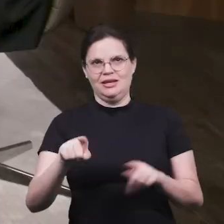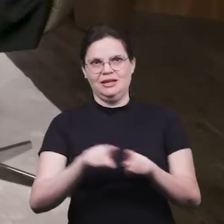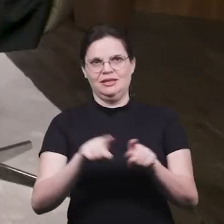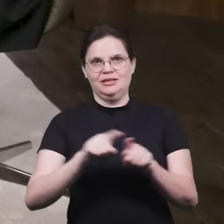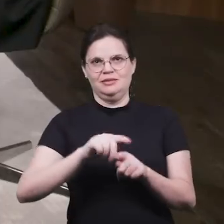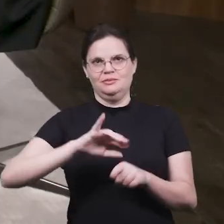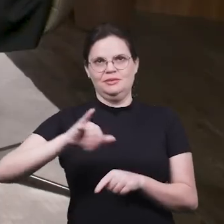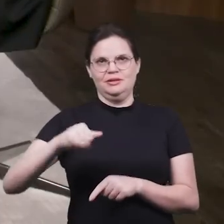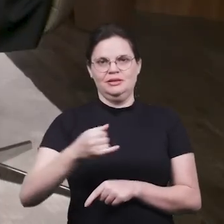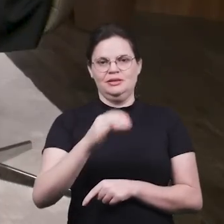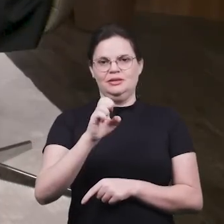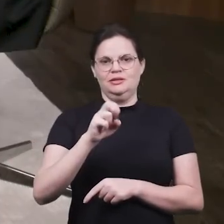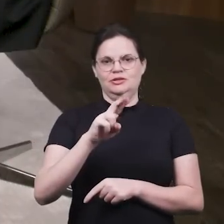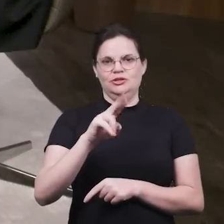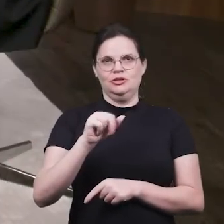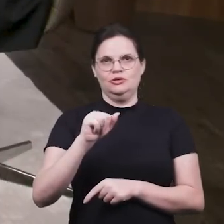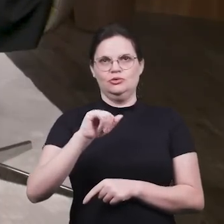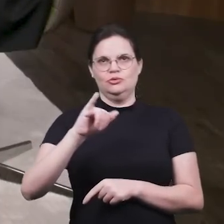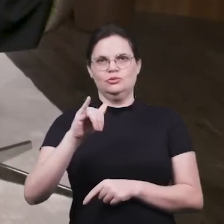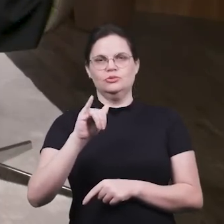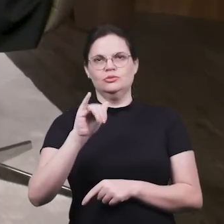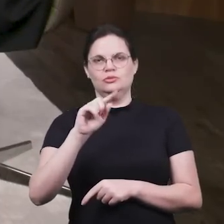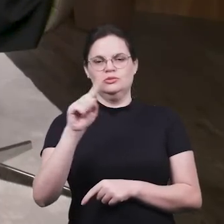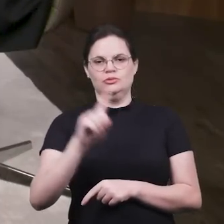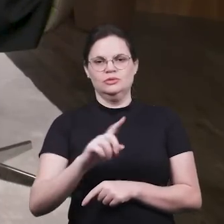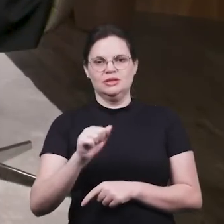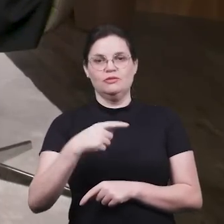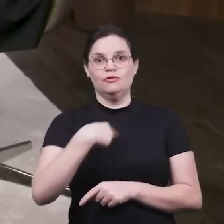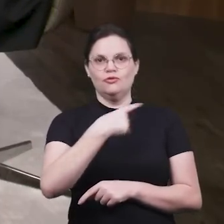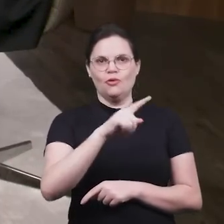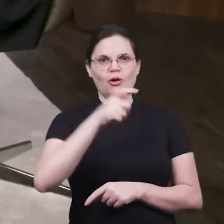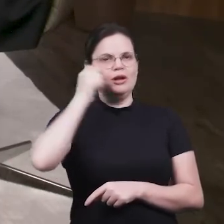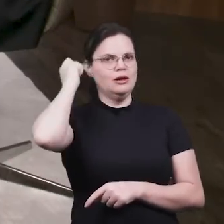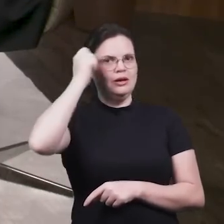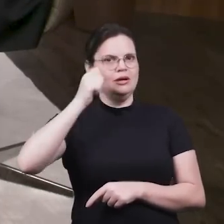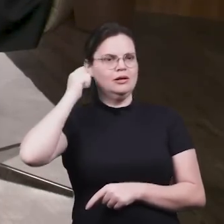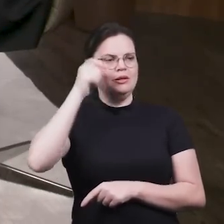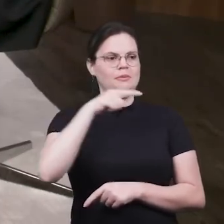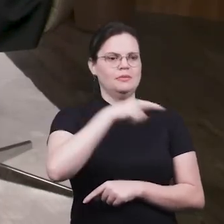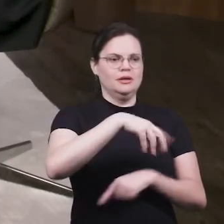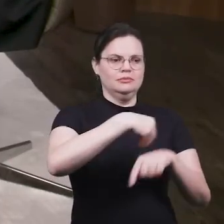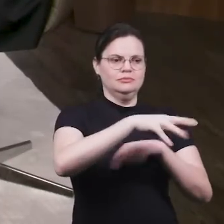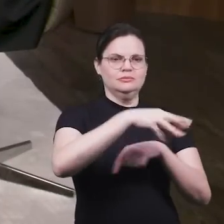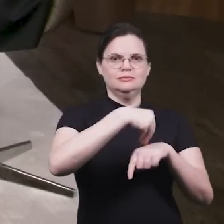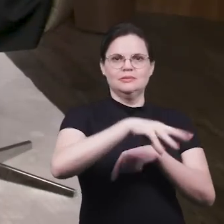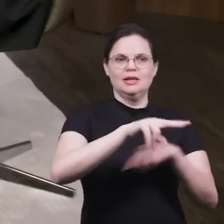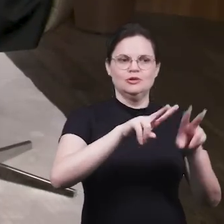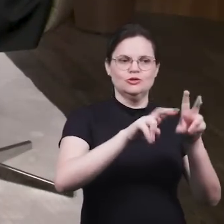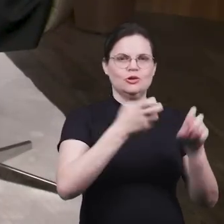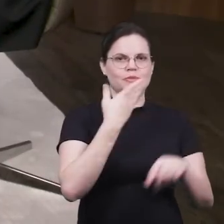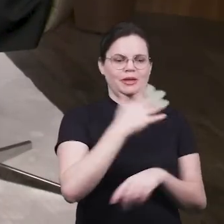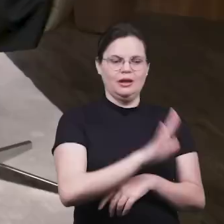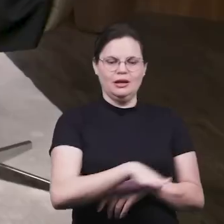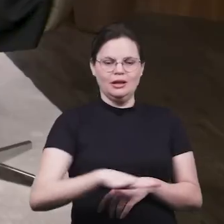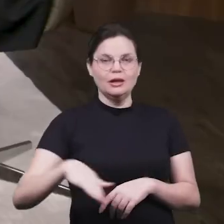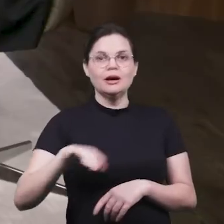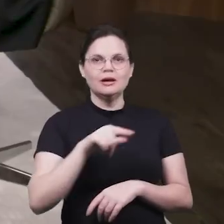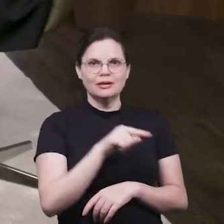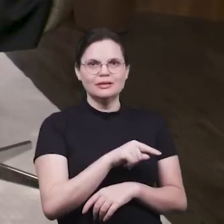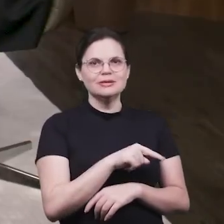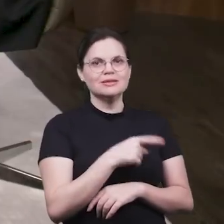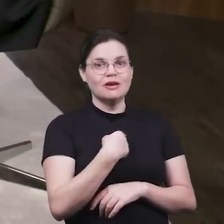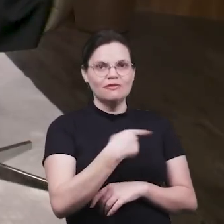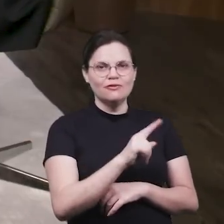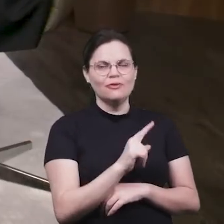para compartilhar sobre trabalho com as crianças e trabalho Sempre das muito servas. cuidadosos, né?